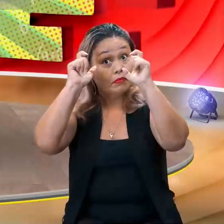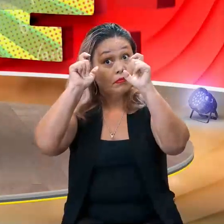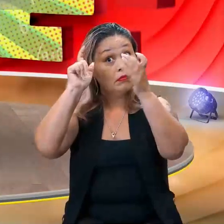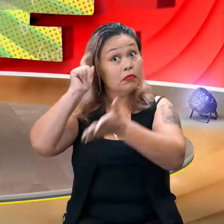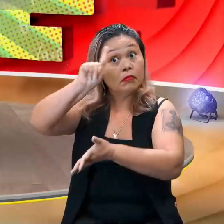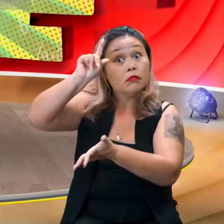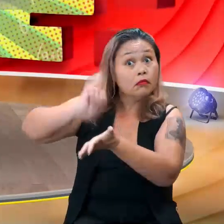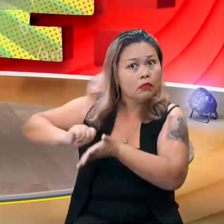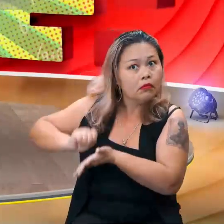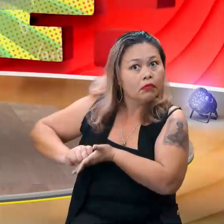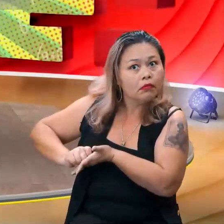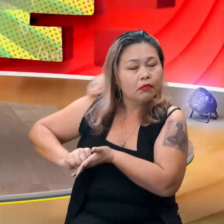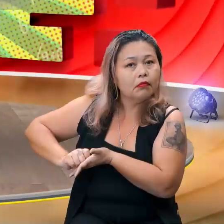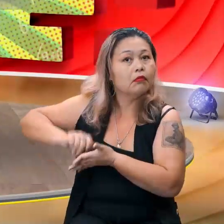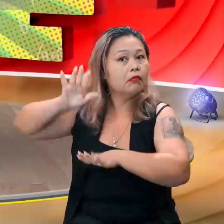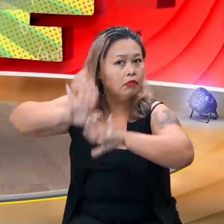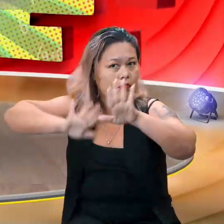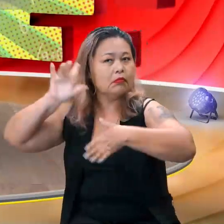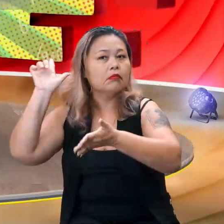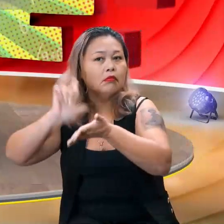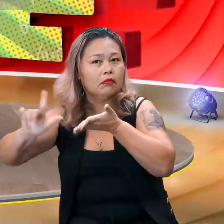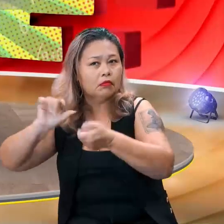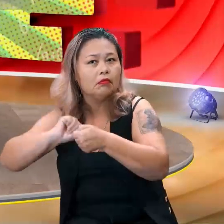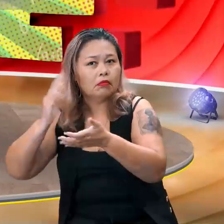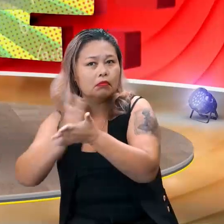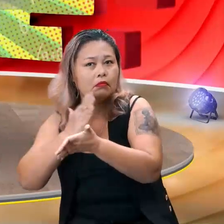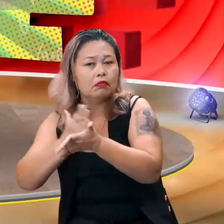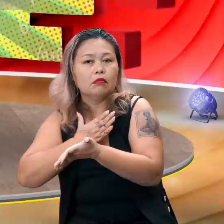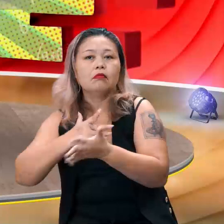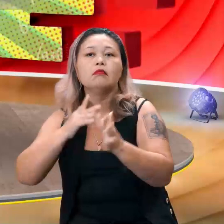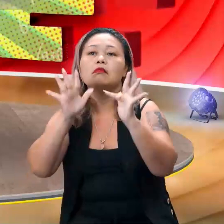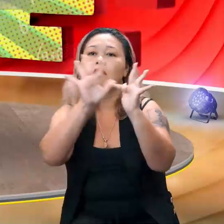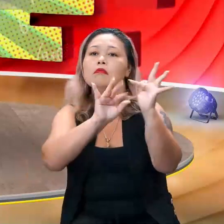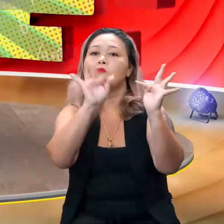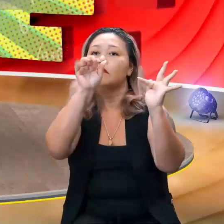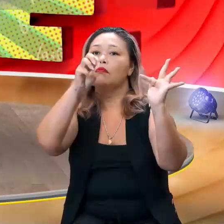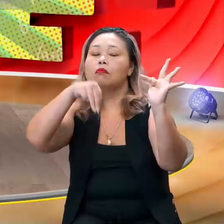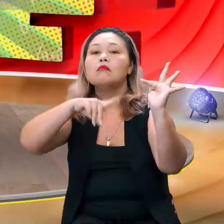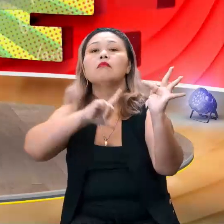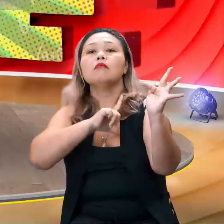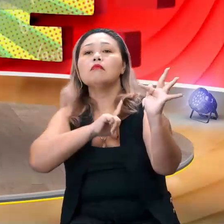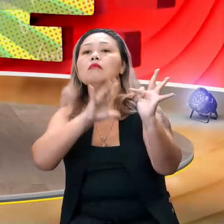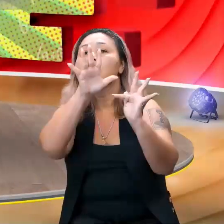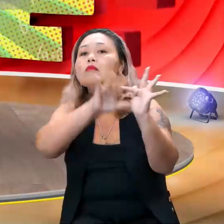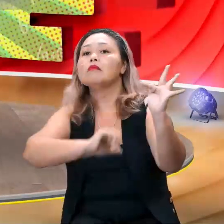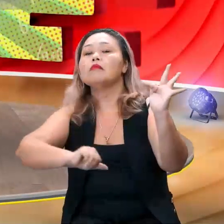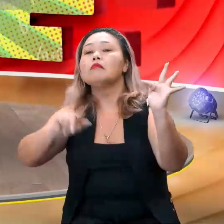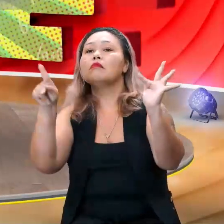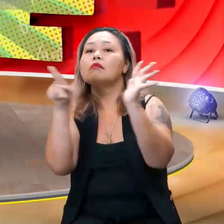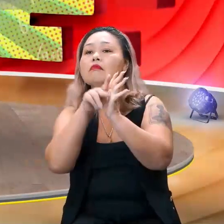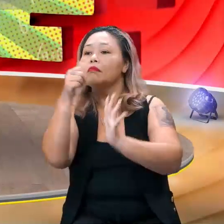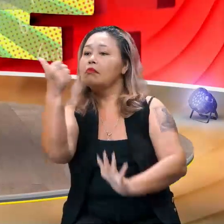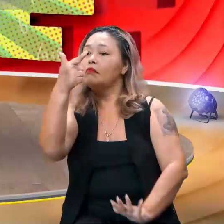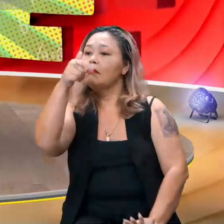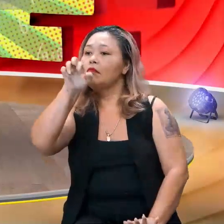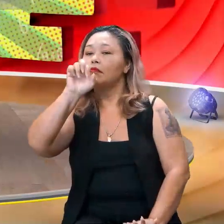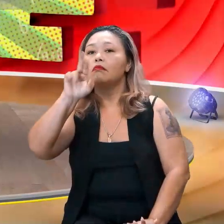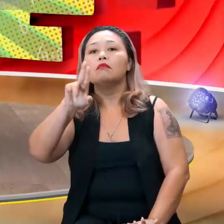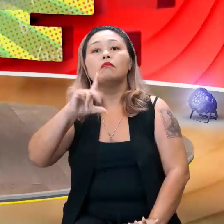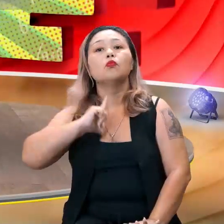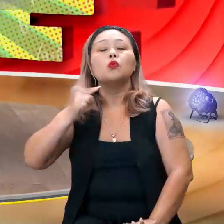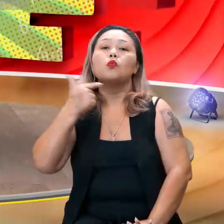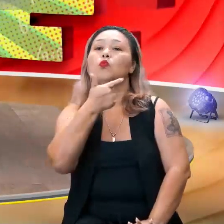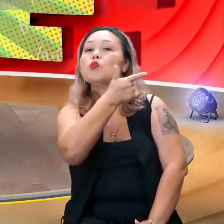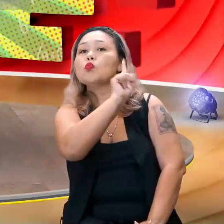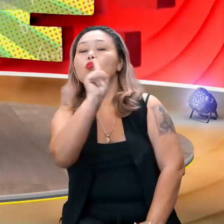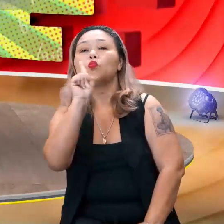só. Em alguns livros vai aparecer função afim, em outros vai aparecer função do primeiro grau. Em outros vai aparecer